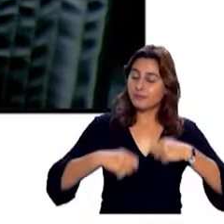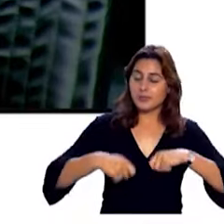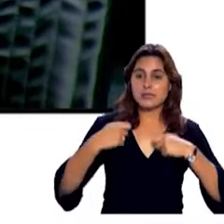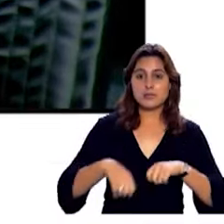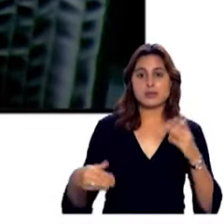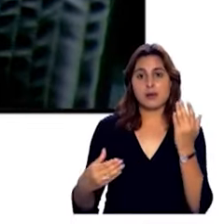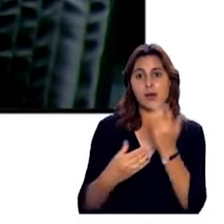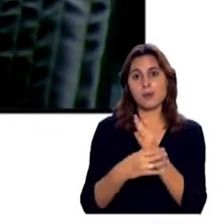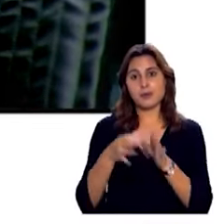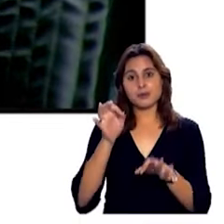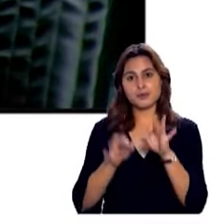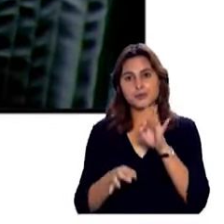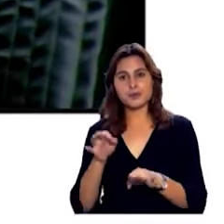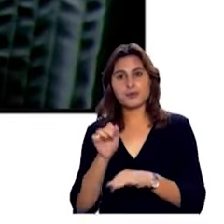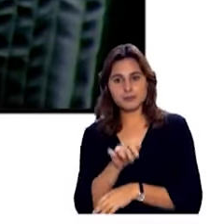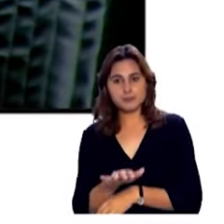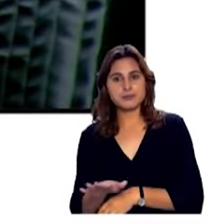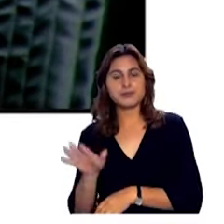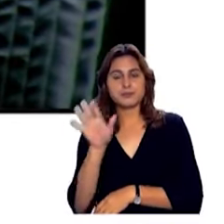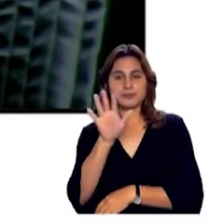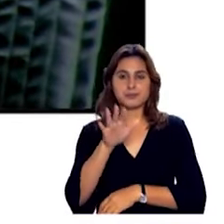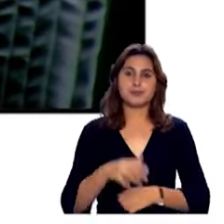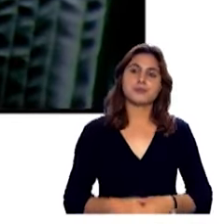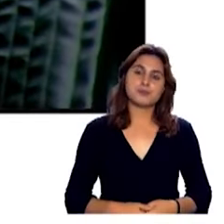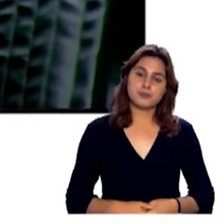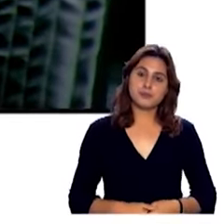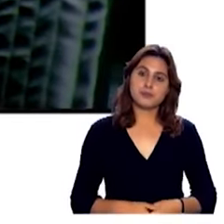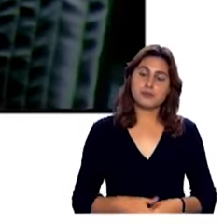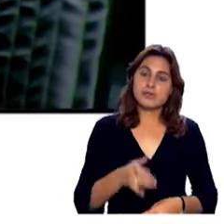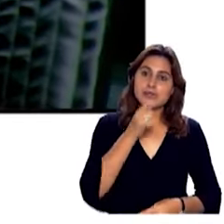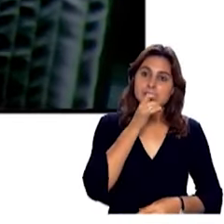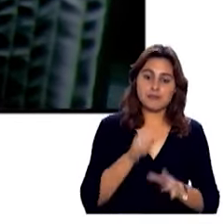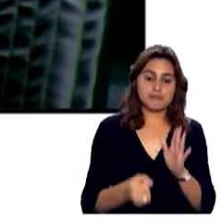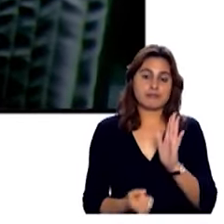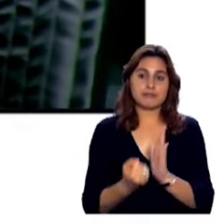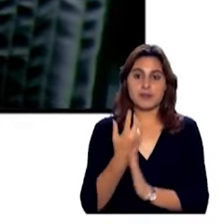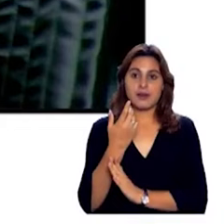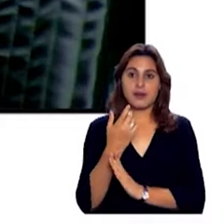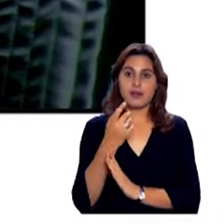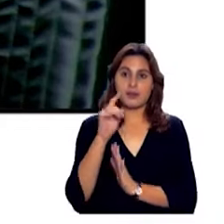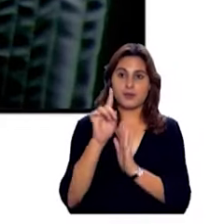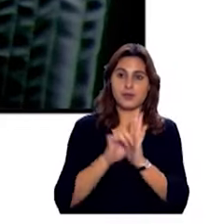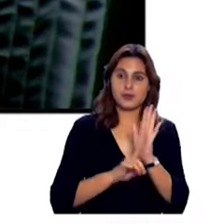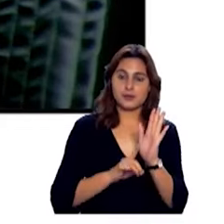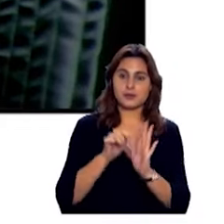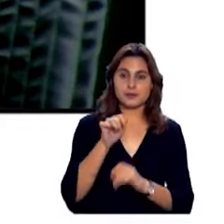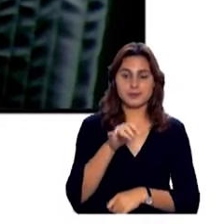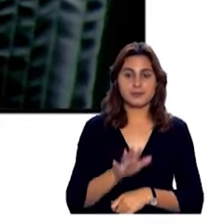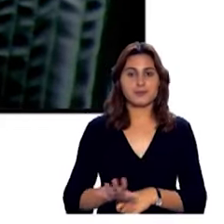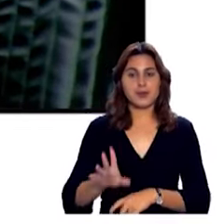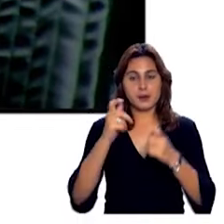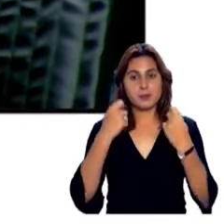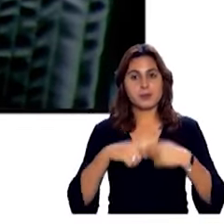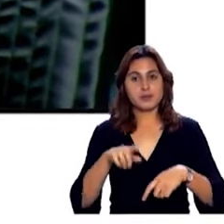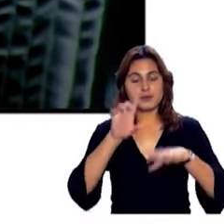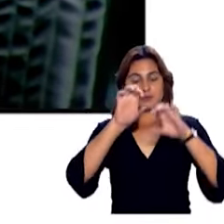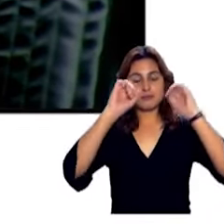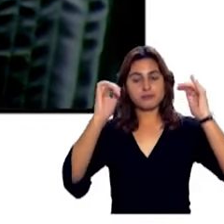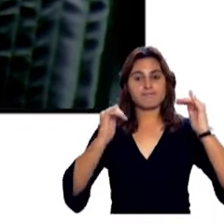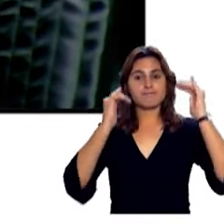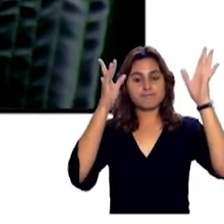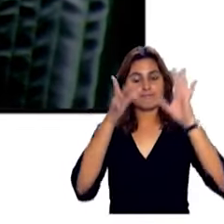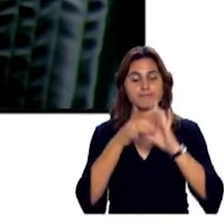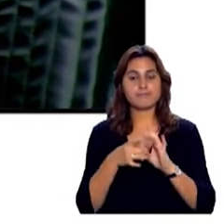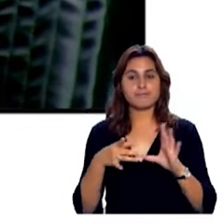Nacional né E se essas questões surgem no direito nacional é preciso talvez também ter uma corte disponível